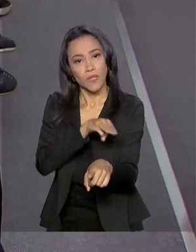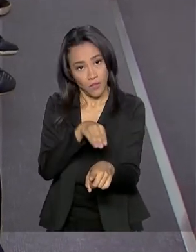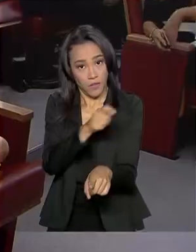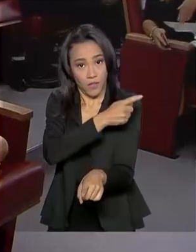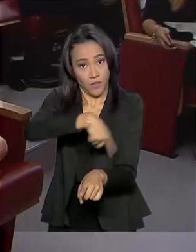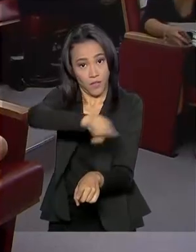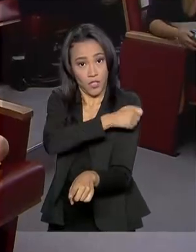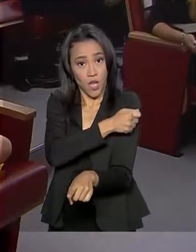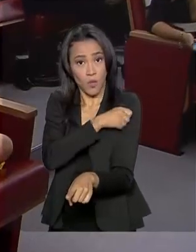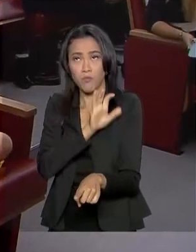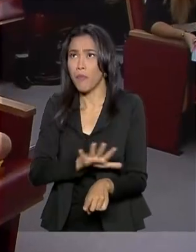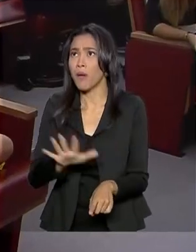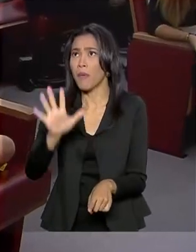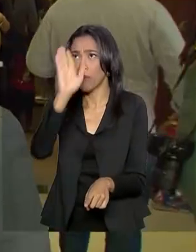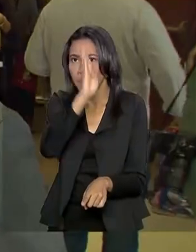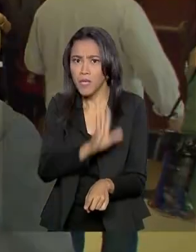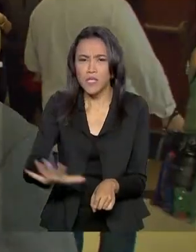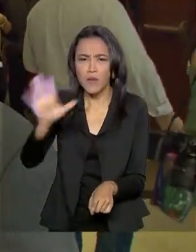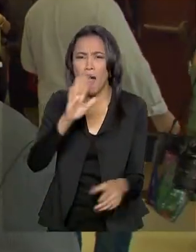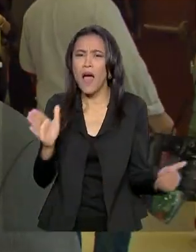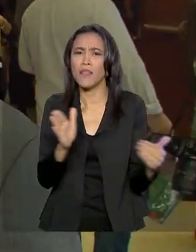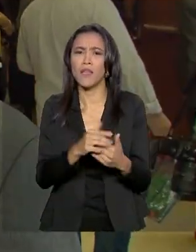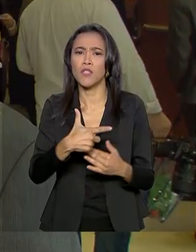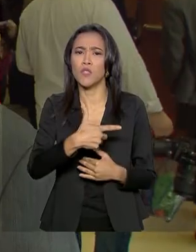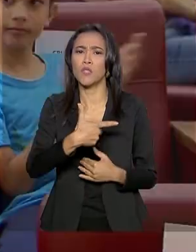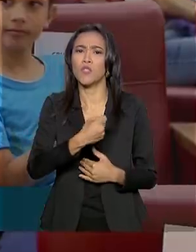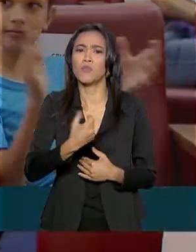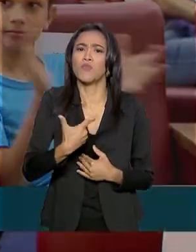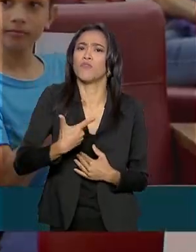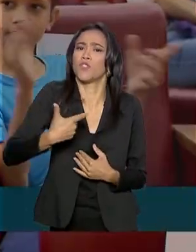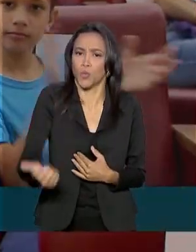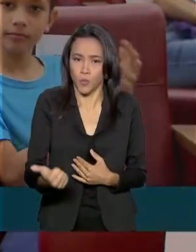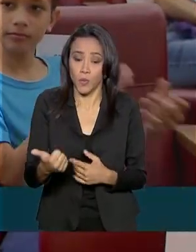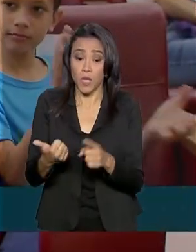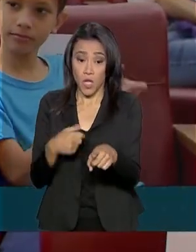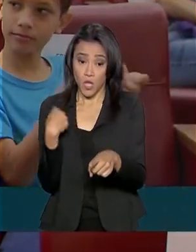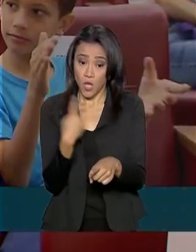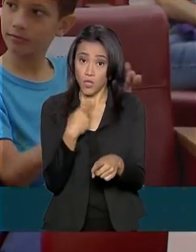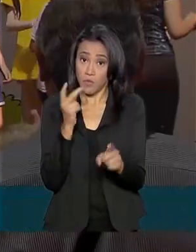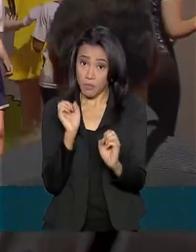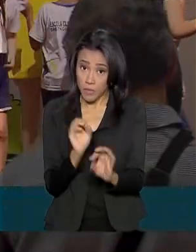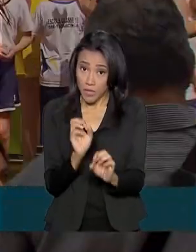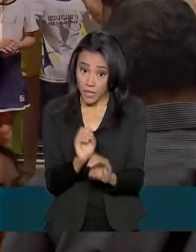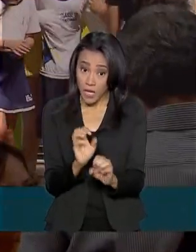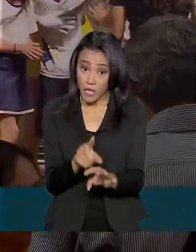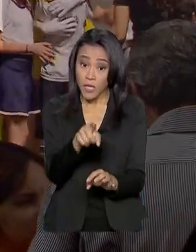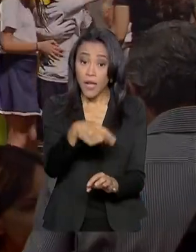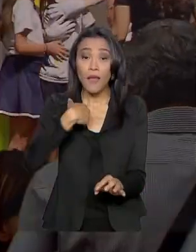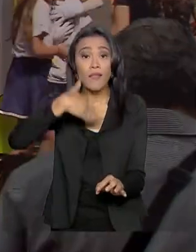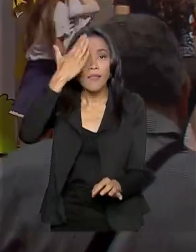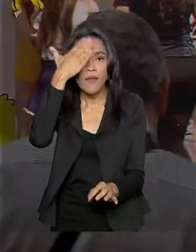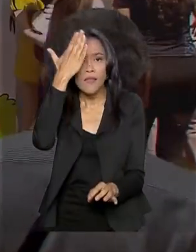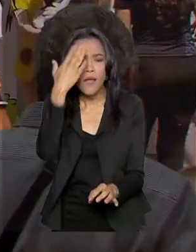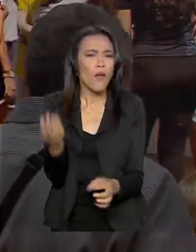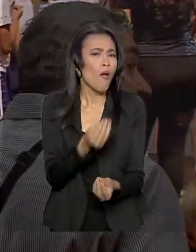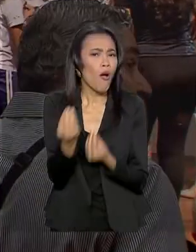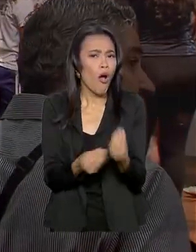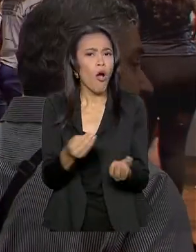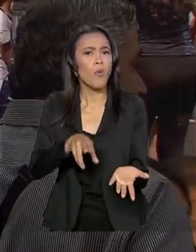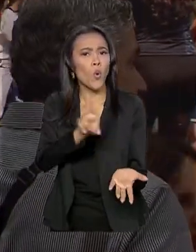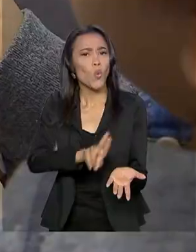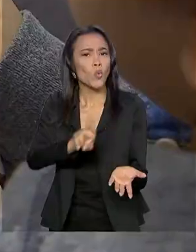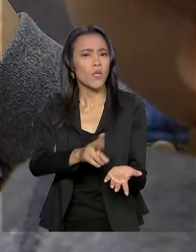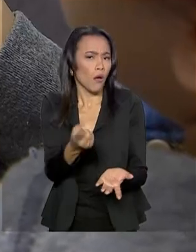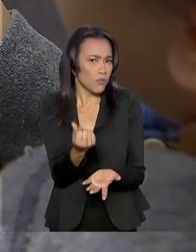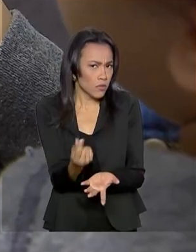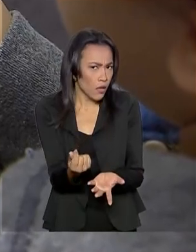o país até 2021. A gente está dizendo para a criança que ela precisa, desde cedo, a entender como é que ela deve cuidar do seu próprio